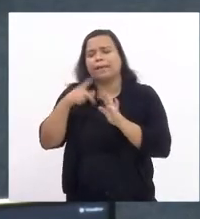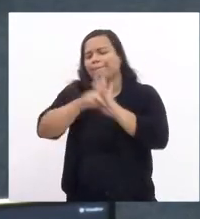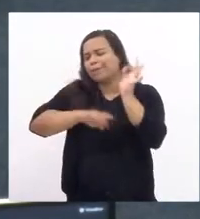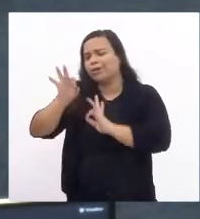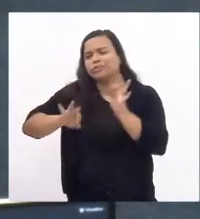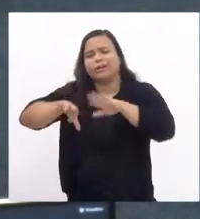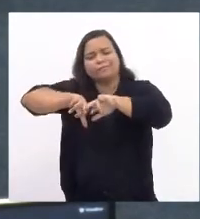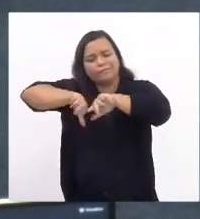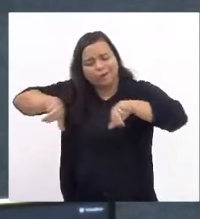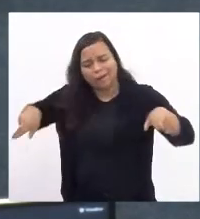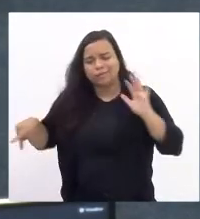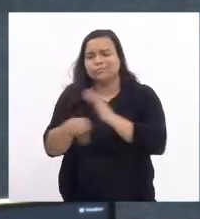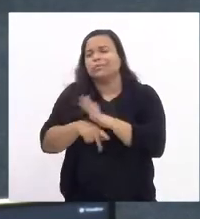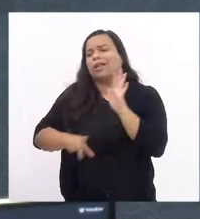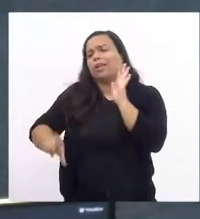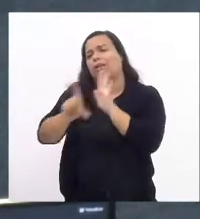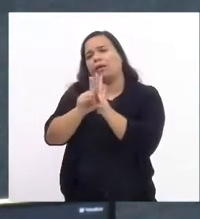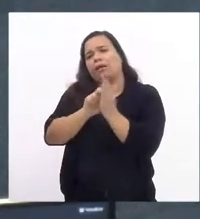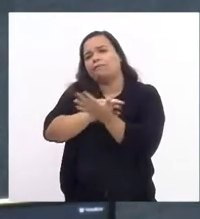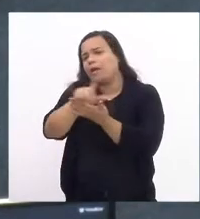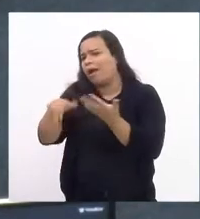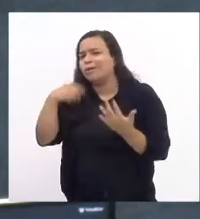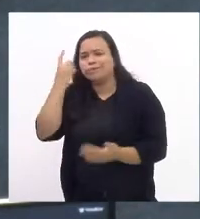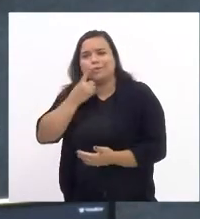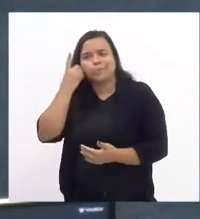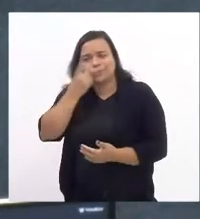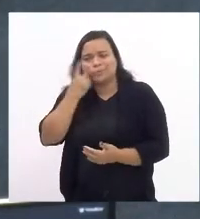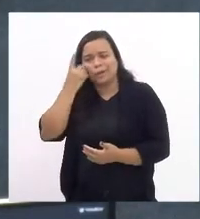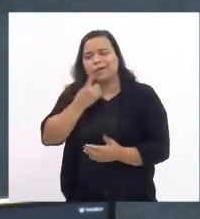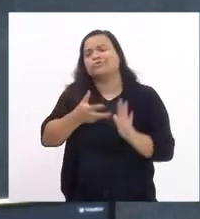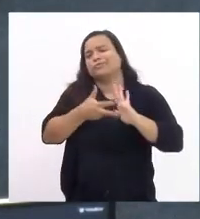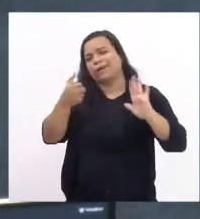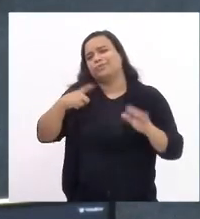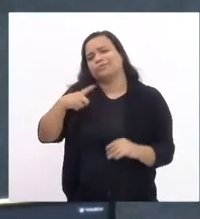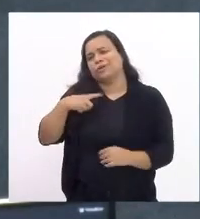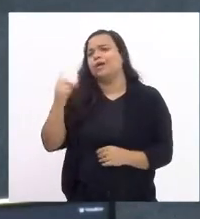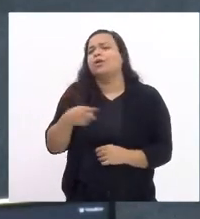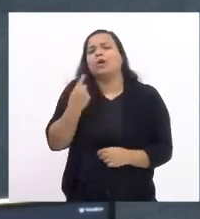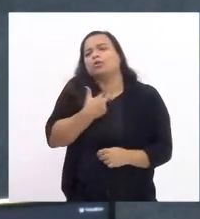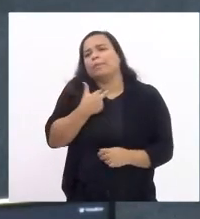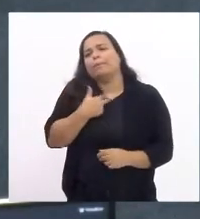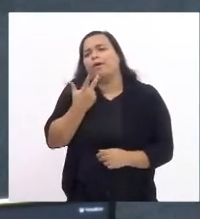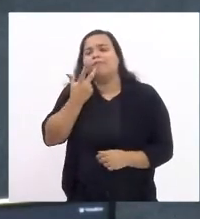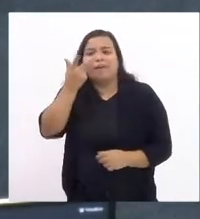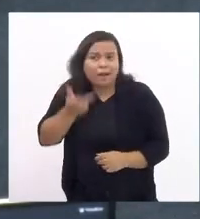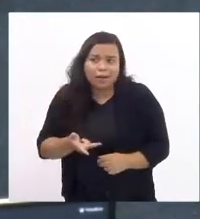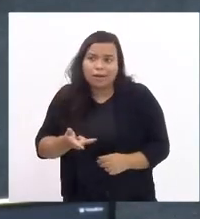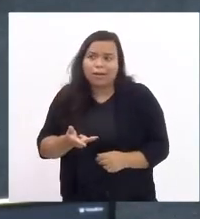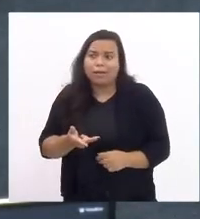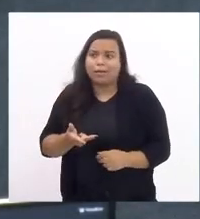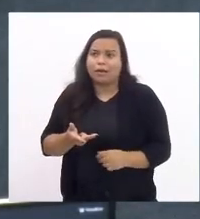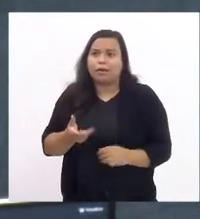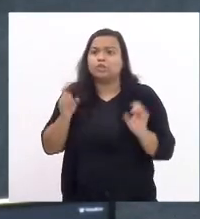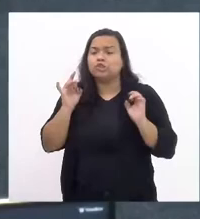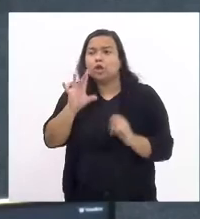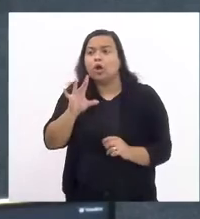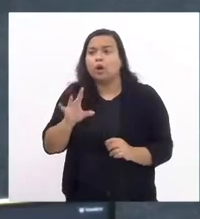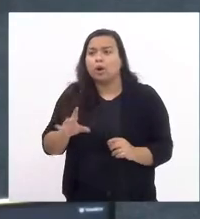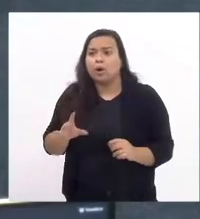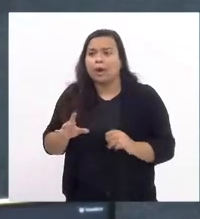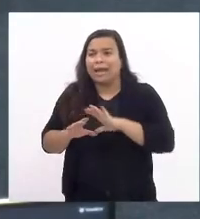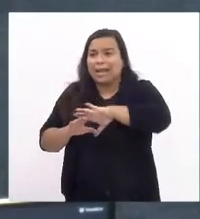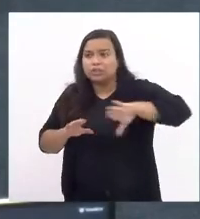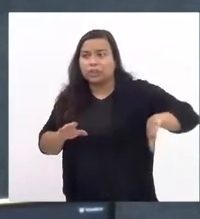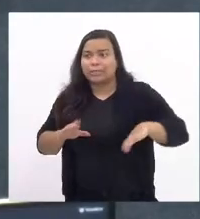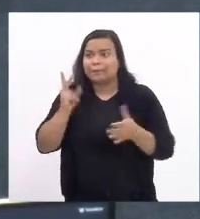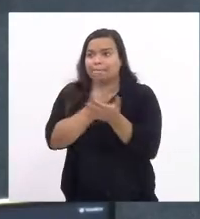projetos de lei de vários deputados. Nós não aqui podemos falar nem que ele tenha